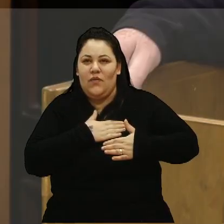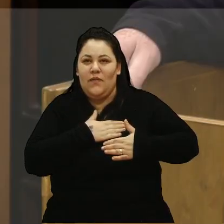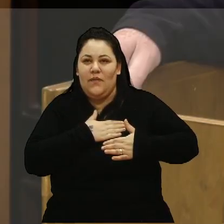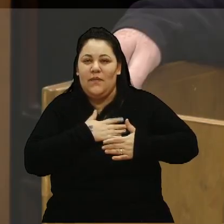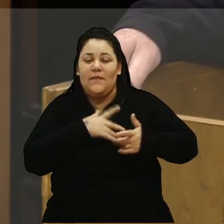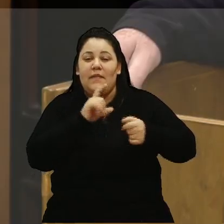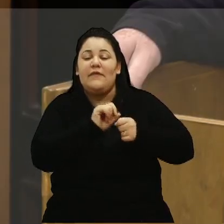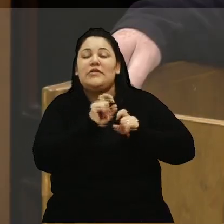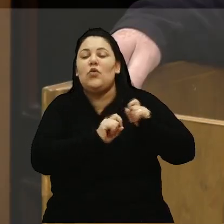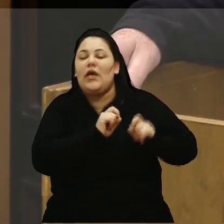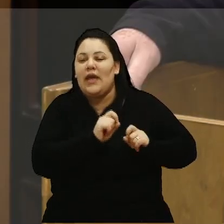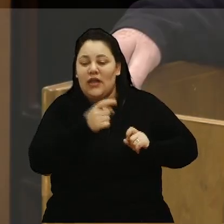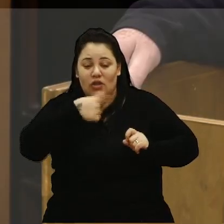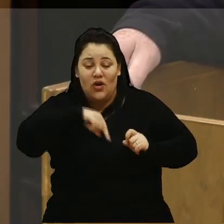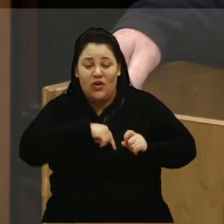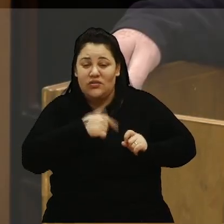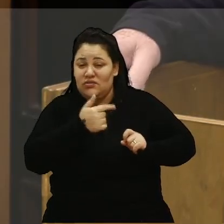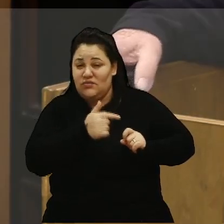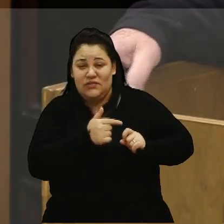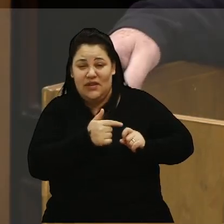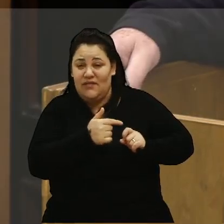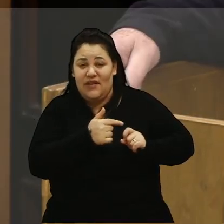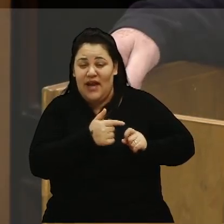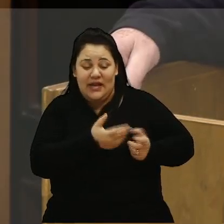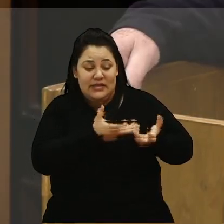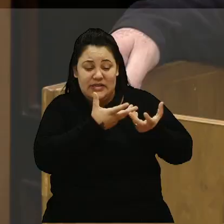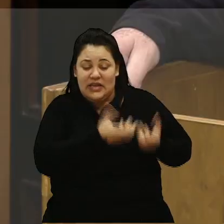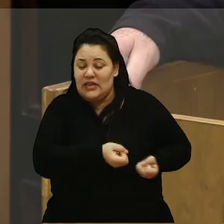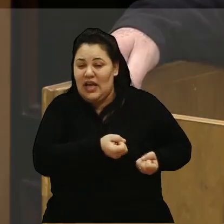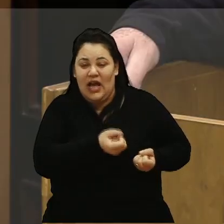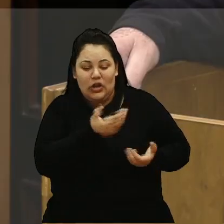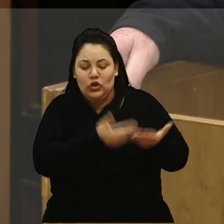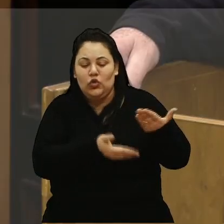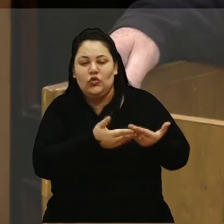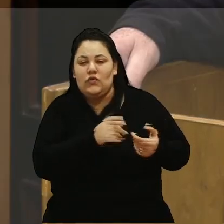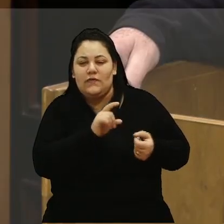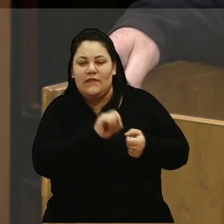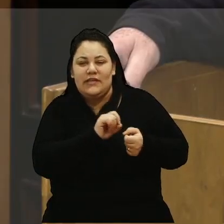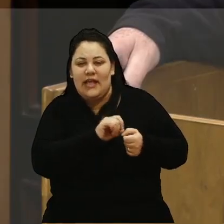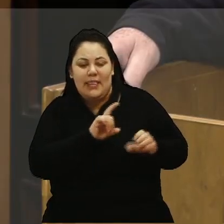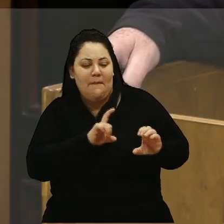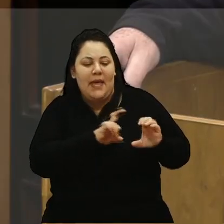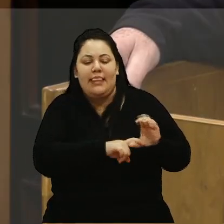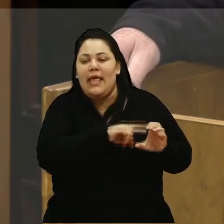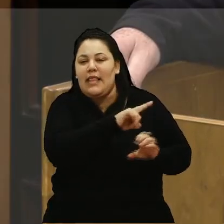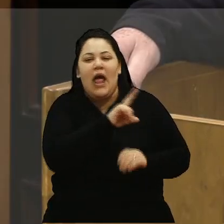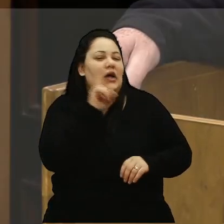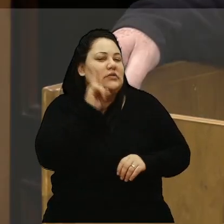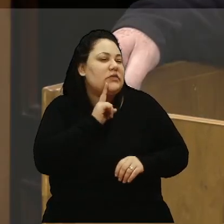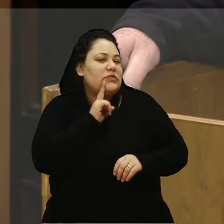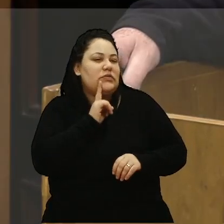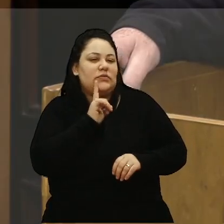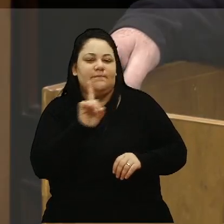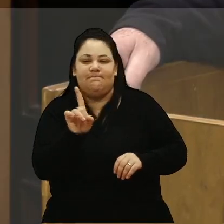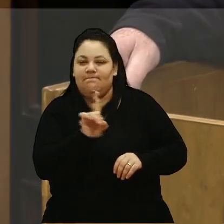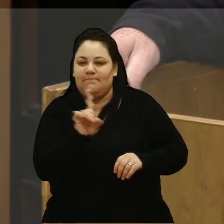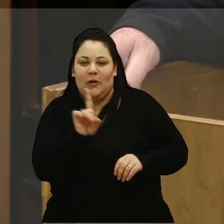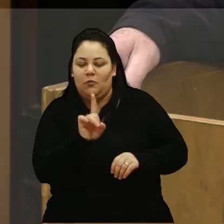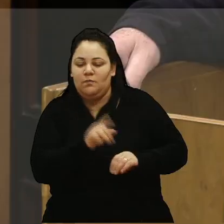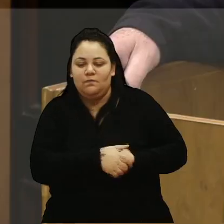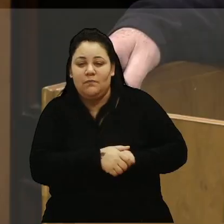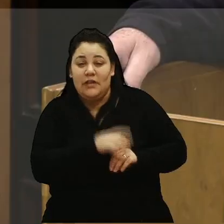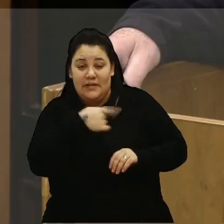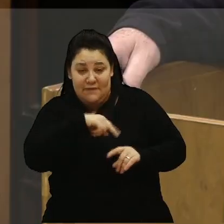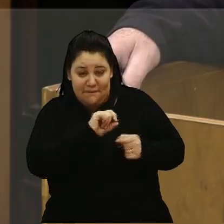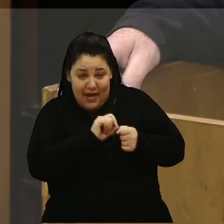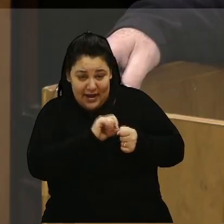de que a gente não se devia se subjugar à lei de patentes. Isso faz com que, na medida que tu